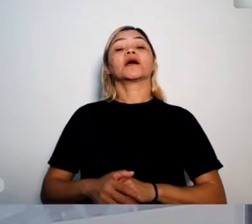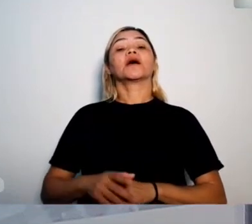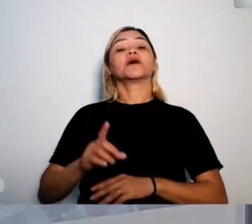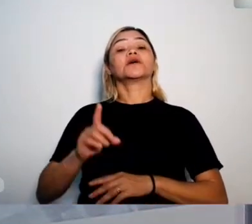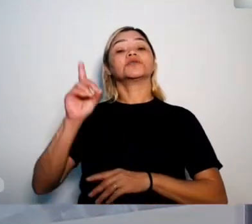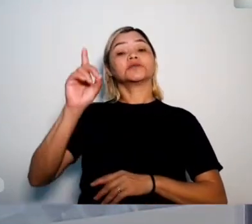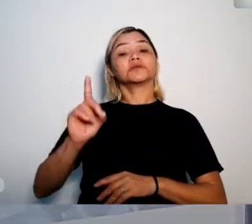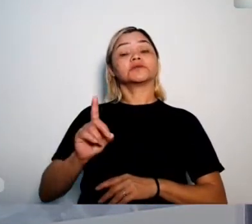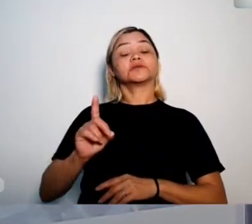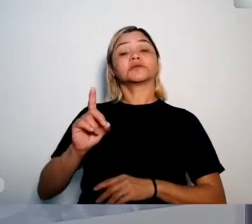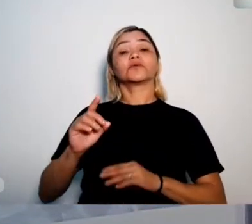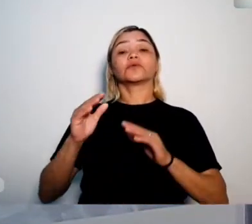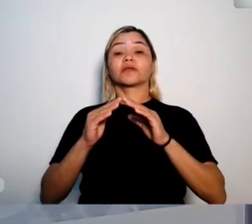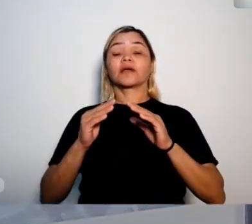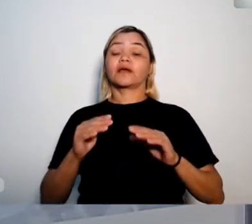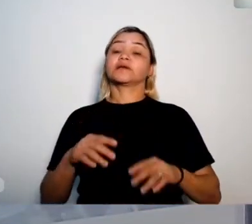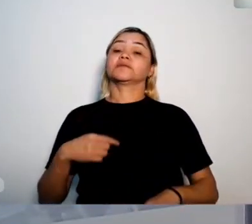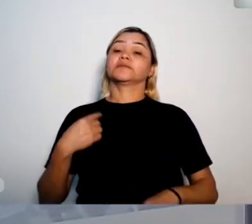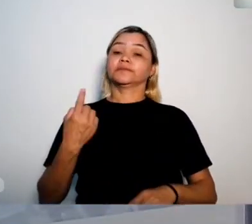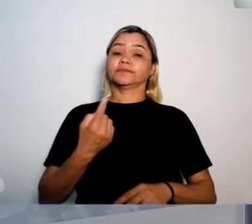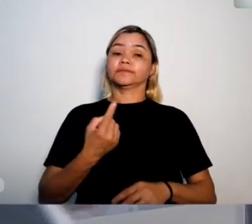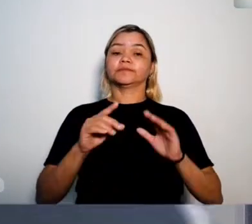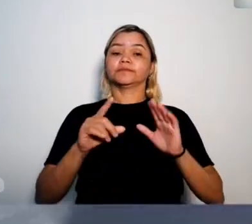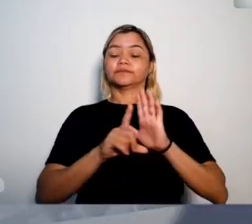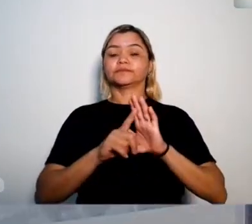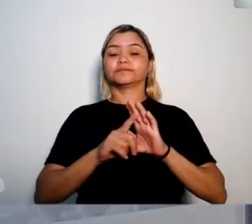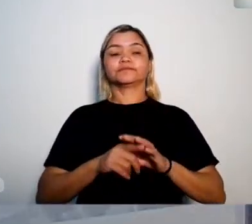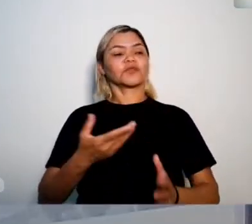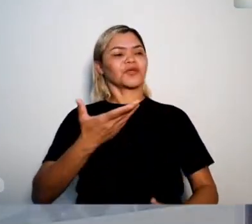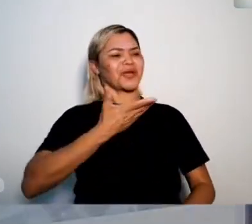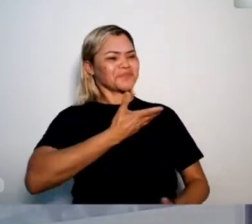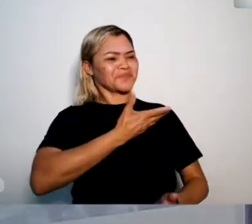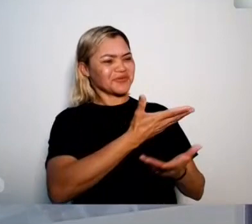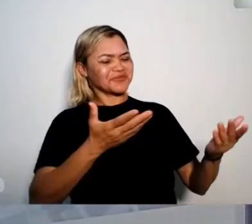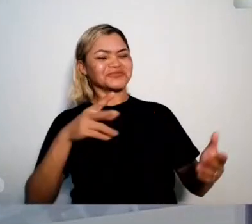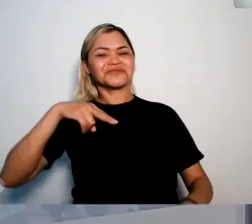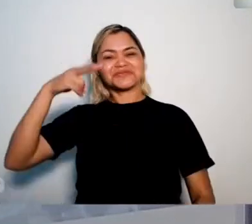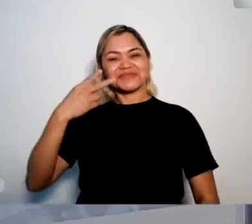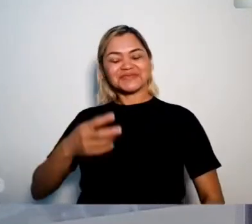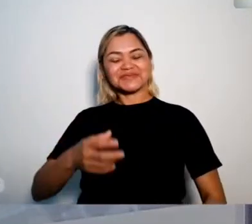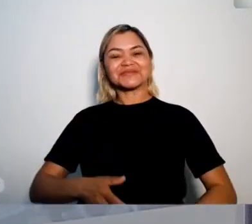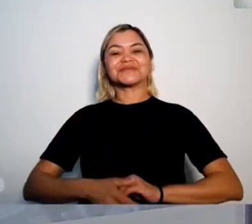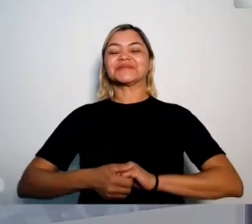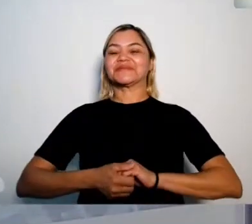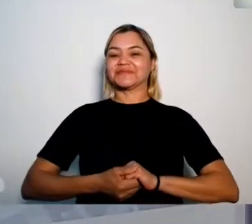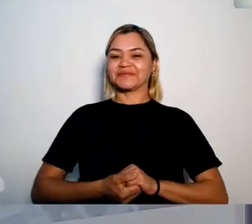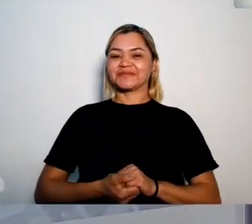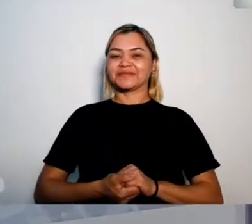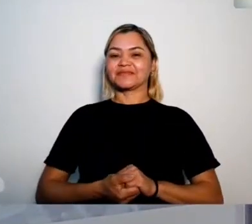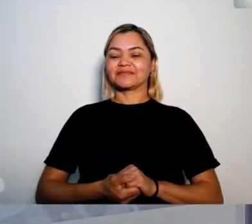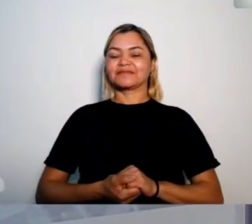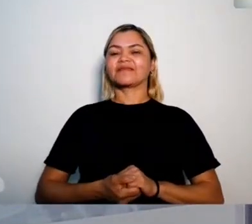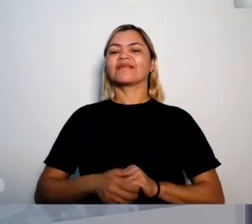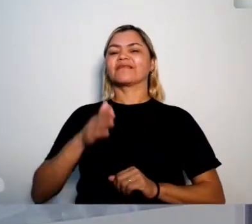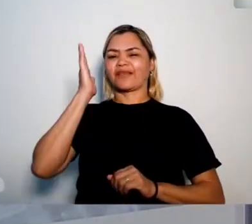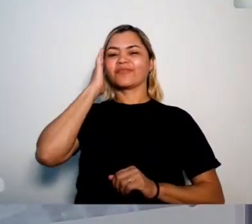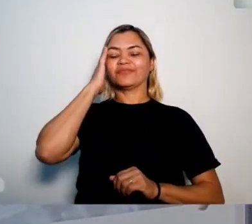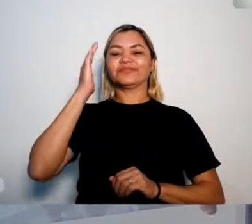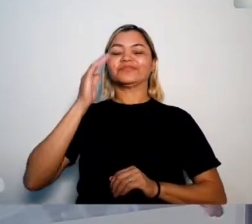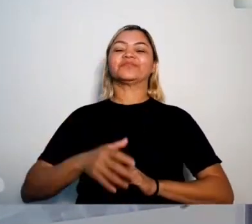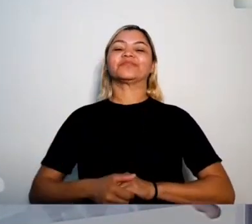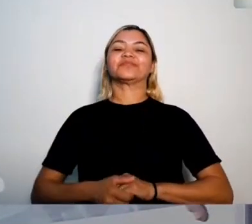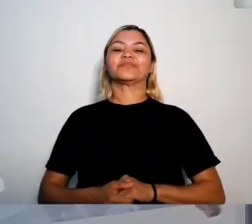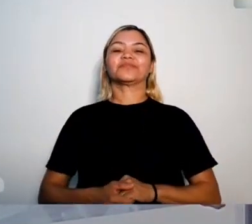Meus companheiros vereadores, falo e reconheço. Ouvi o